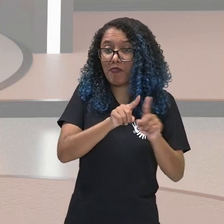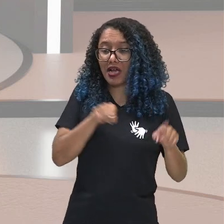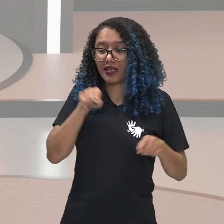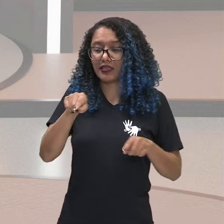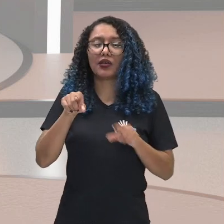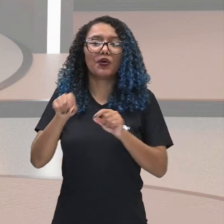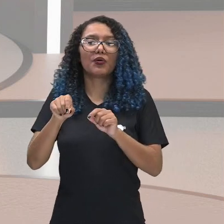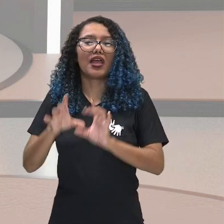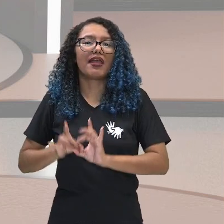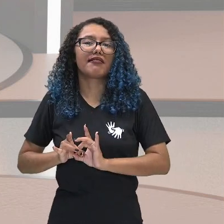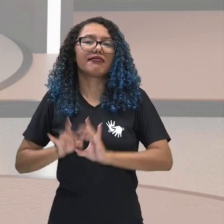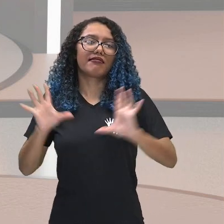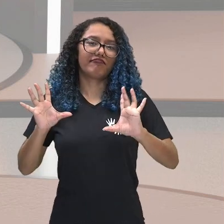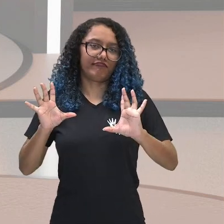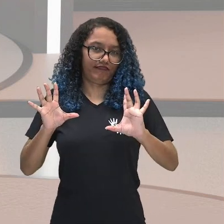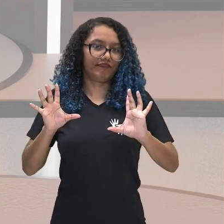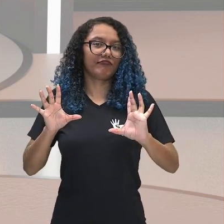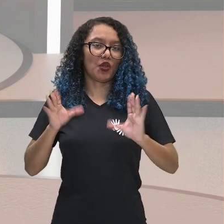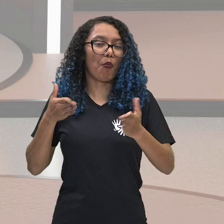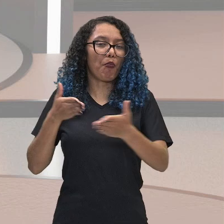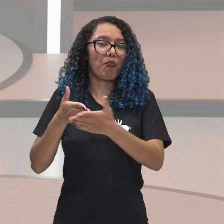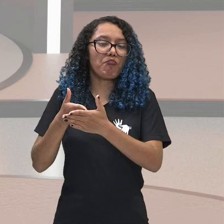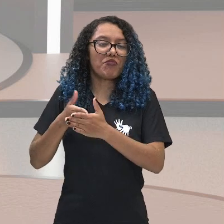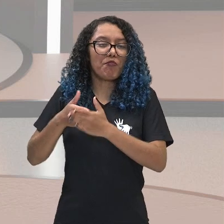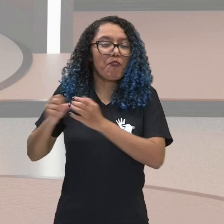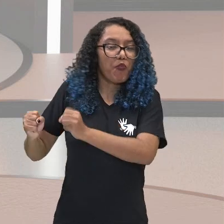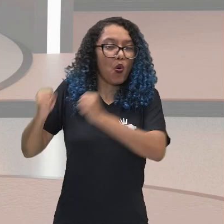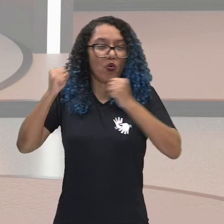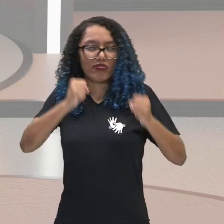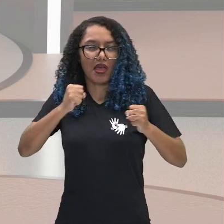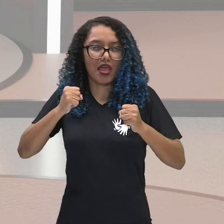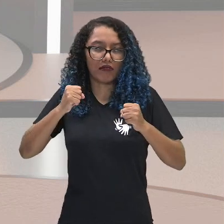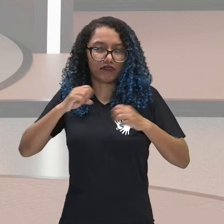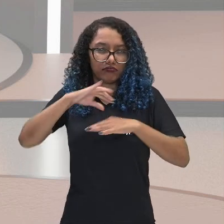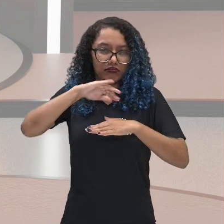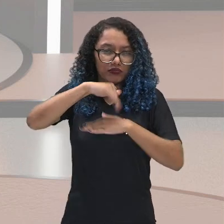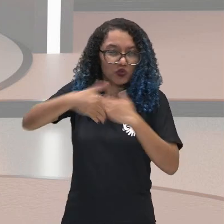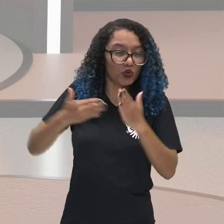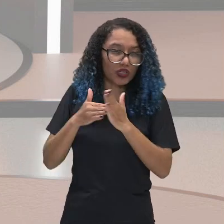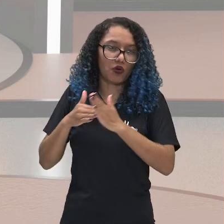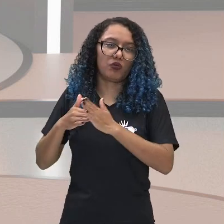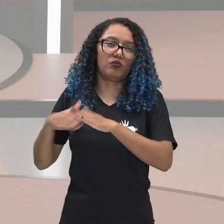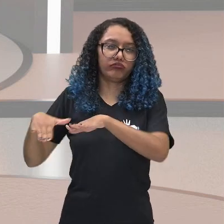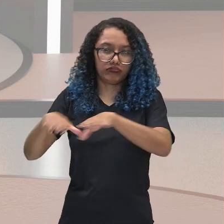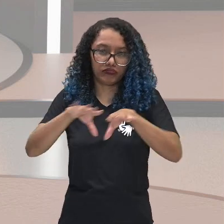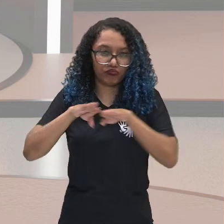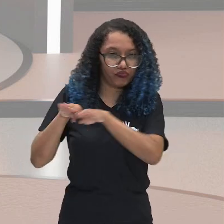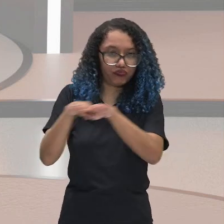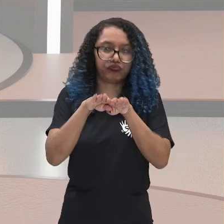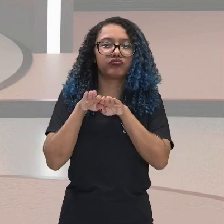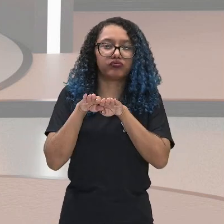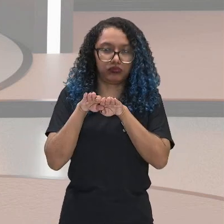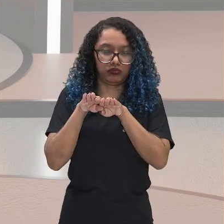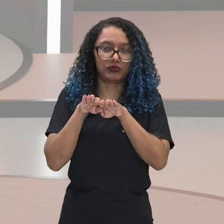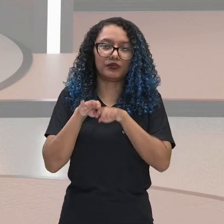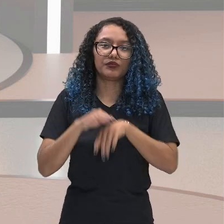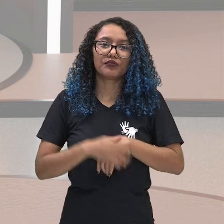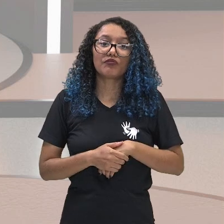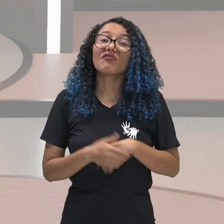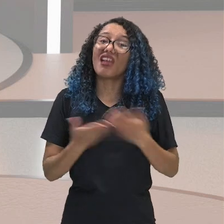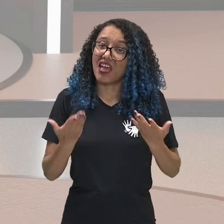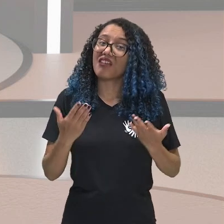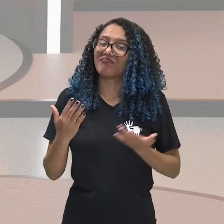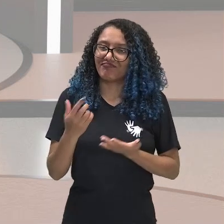mesmo? Ilimitado. Então, vocês estão vendo aí que esse primeiro projeto, ele tem, né, esses embates,